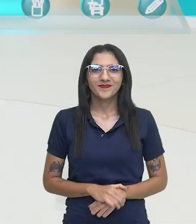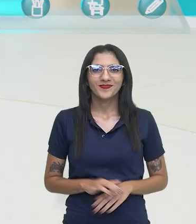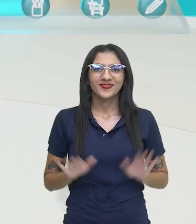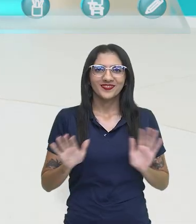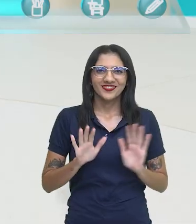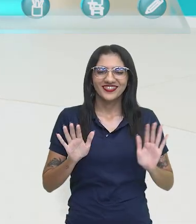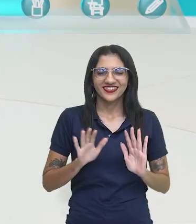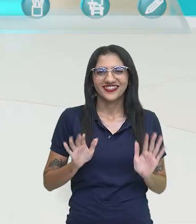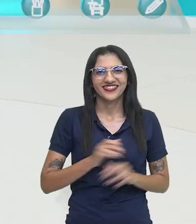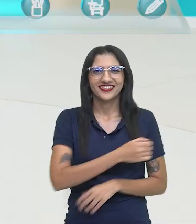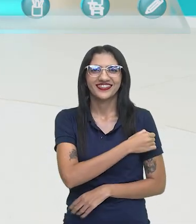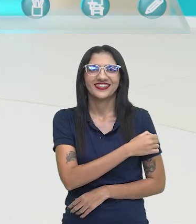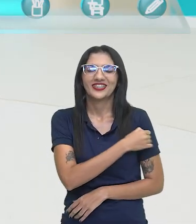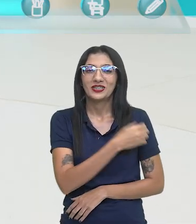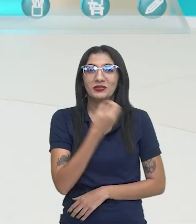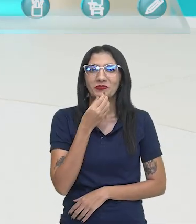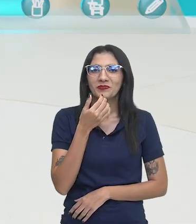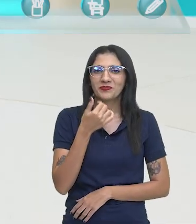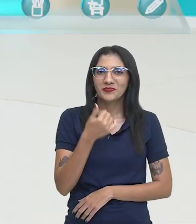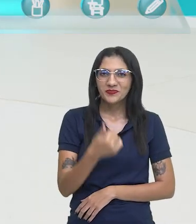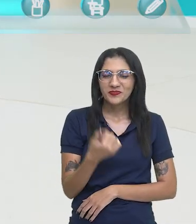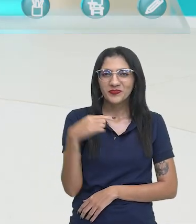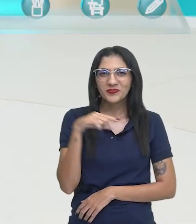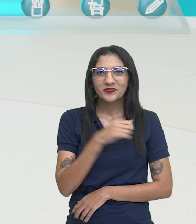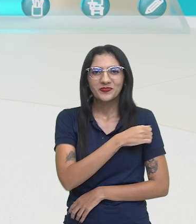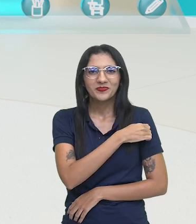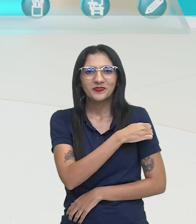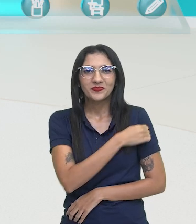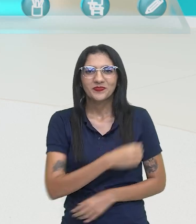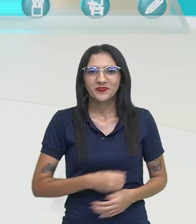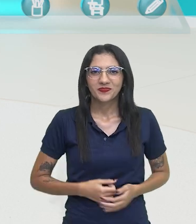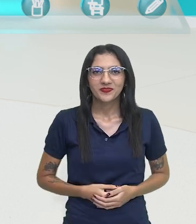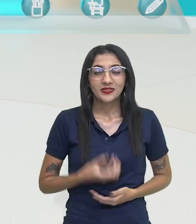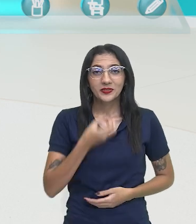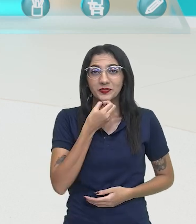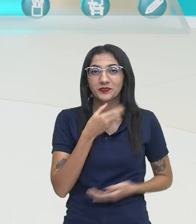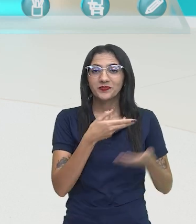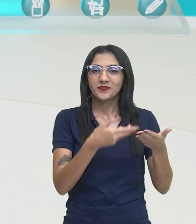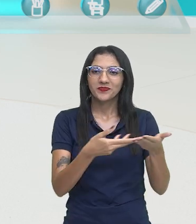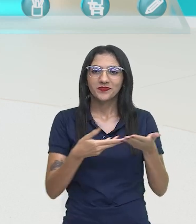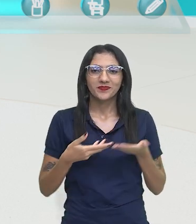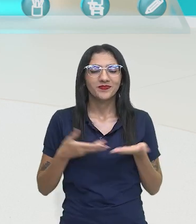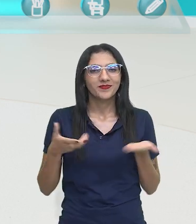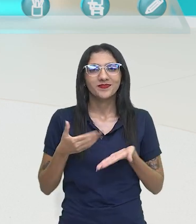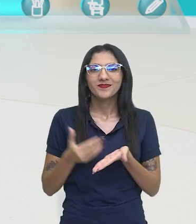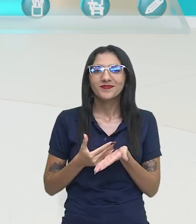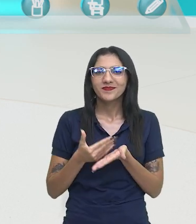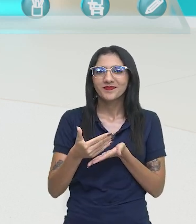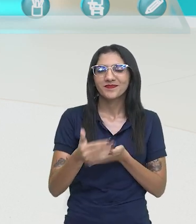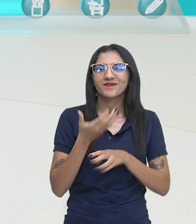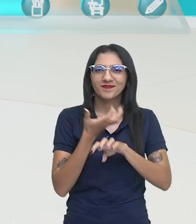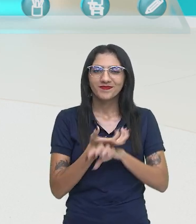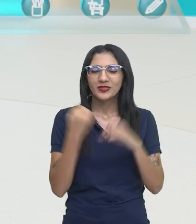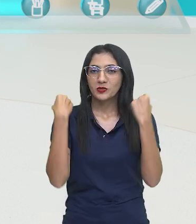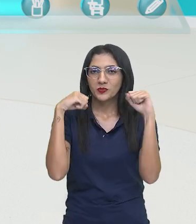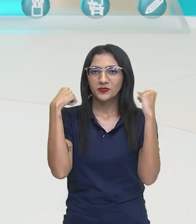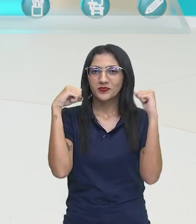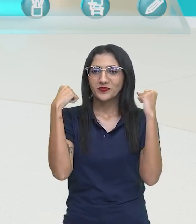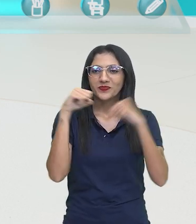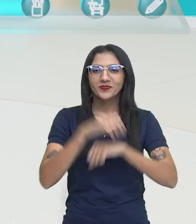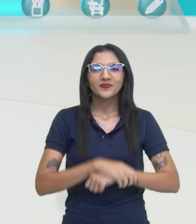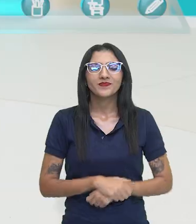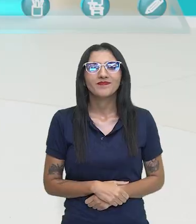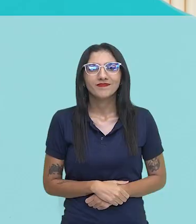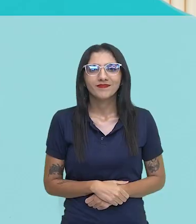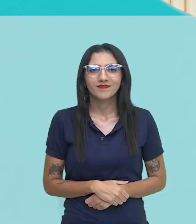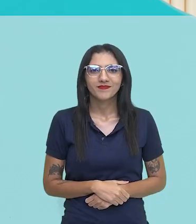Saudações, pessoal! Tudo bem com vocês, turmas? Sejam bem-vindos à nossa aula de Educação